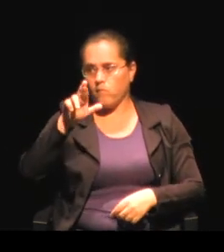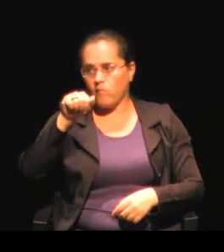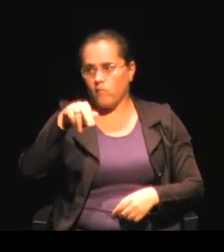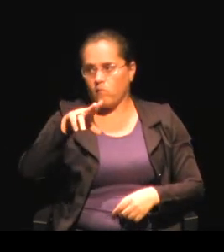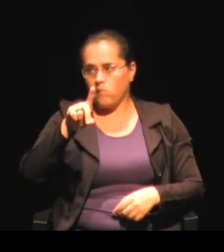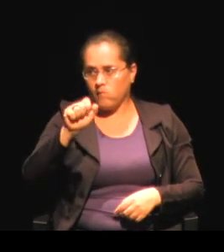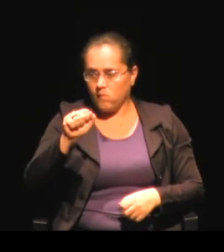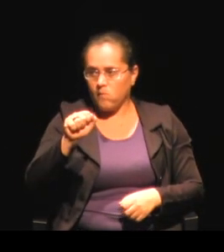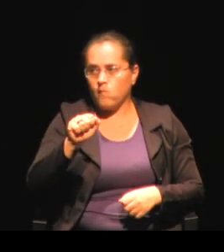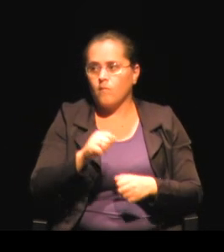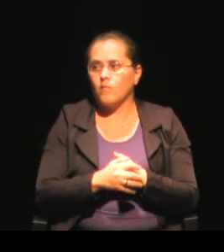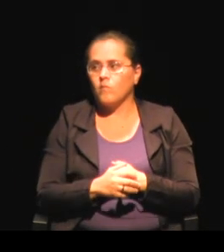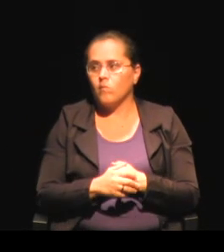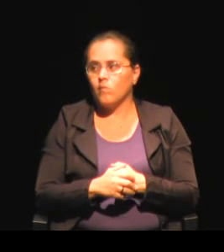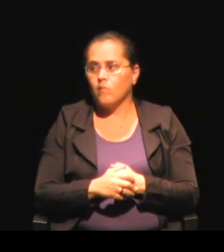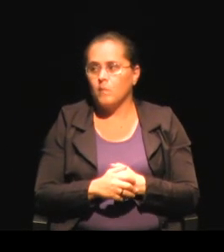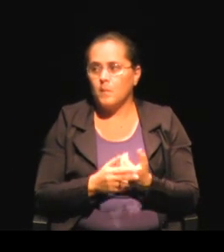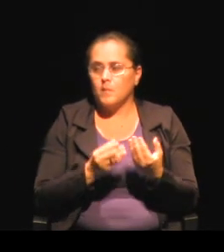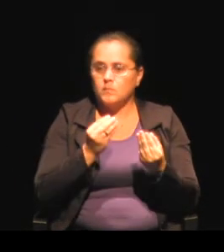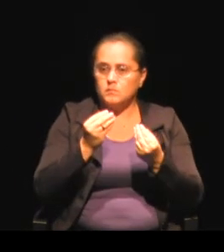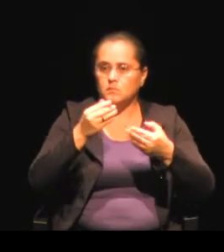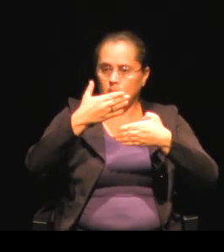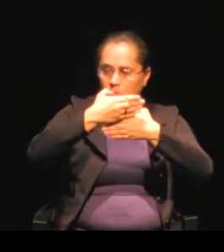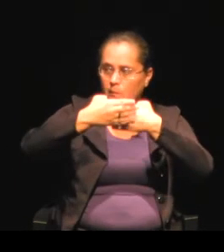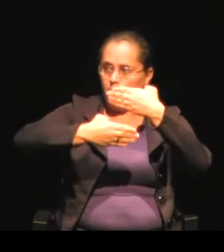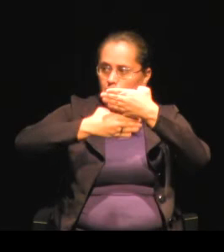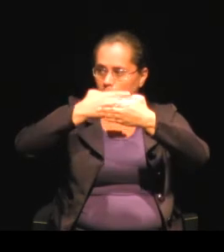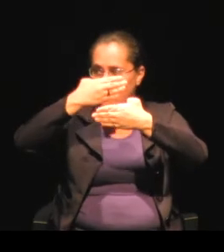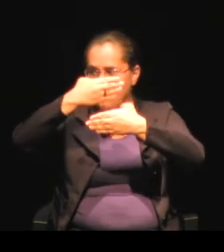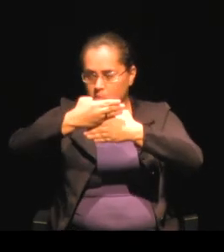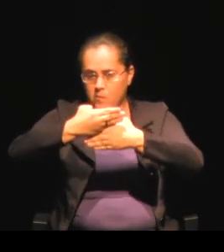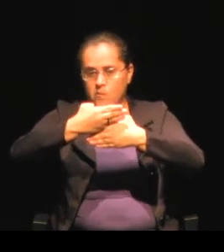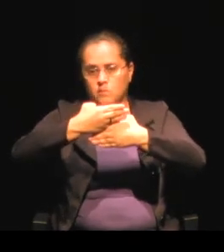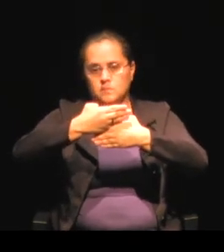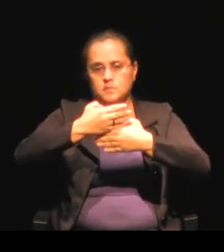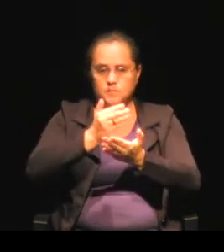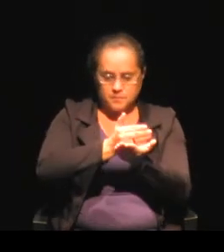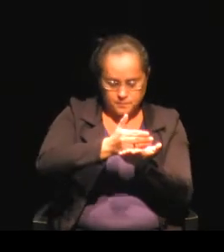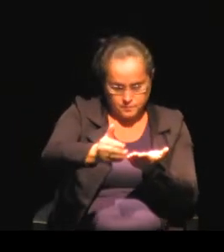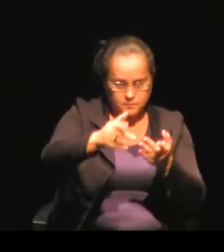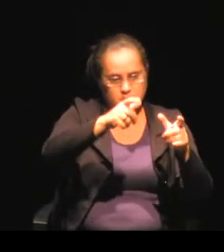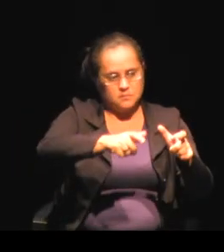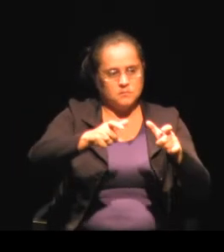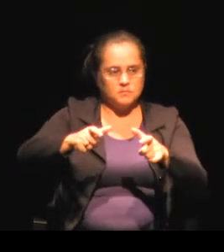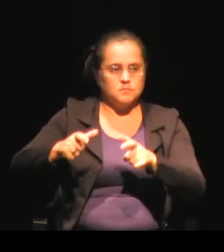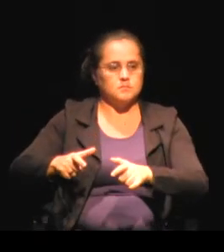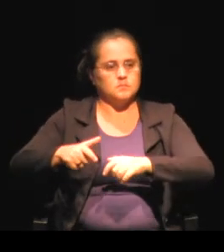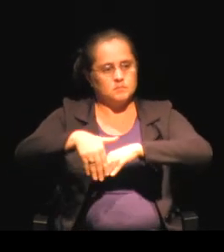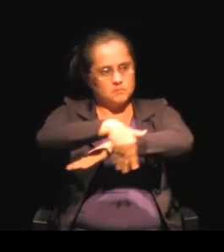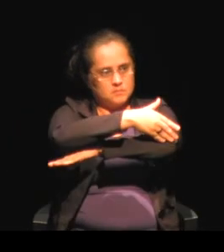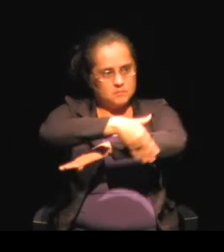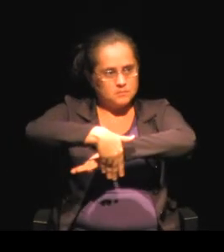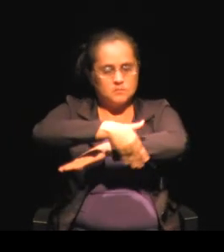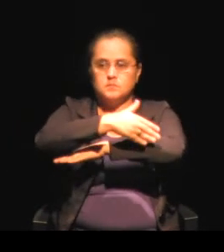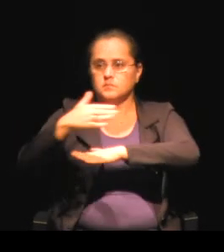essa a paisagem aí. Hoje tem uma cidade em volta, né? Na época a cidade chama-se São Gabriel, justamente. Aqui está a